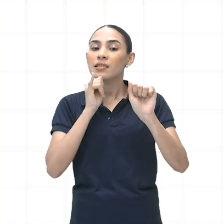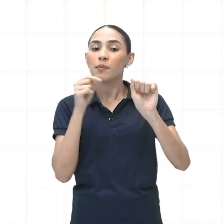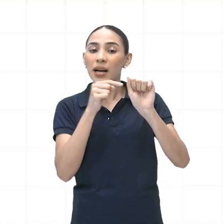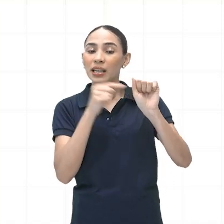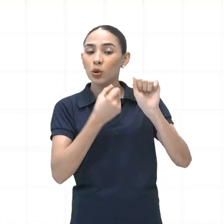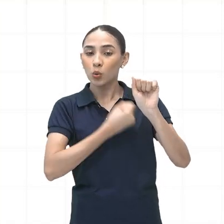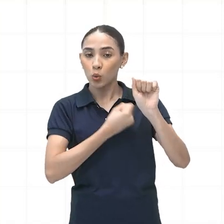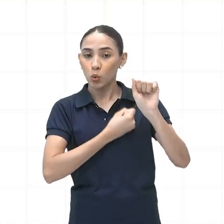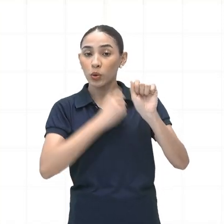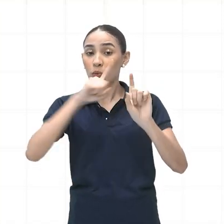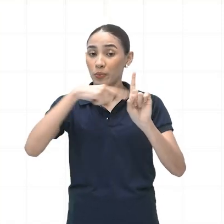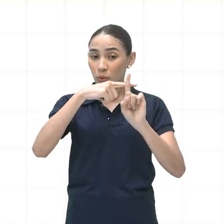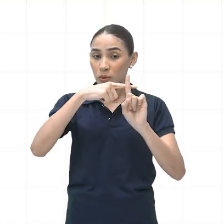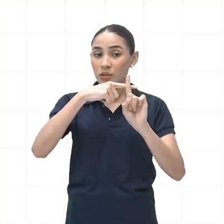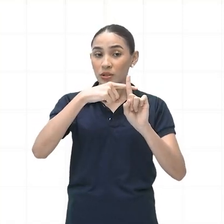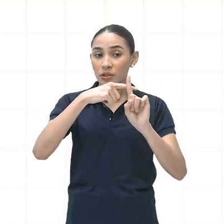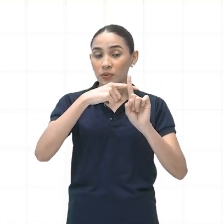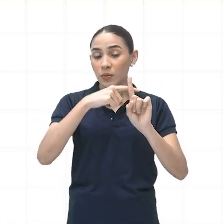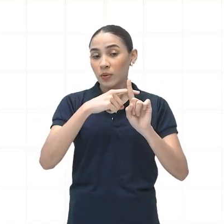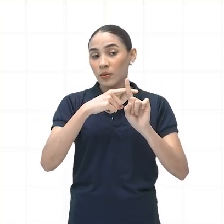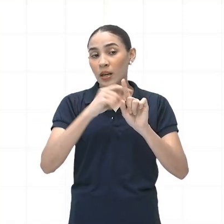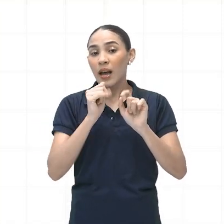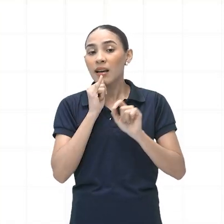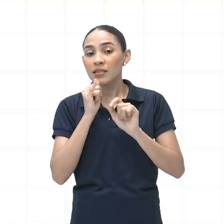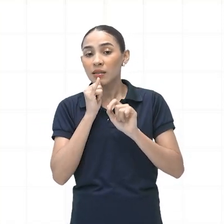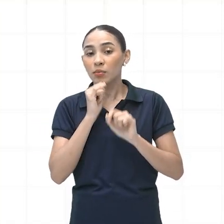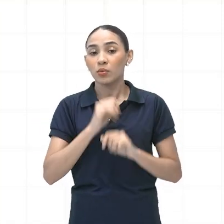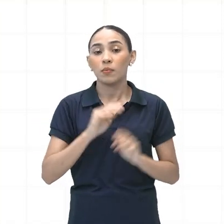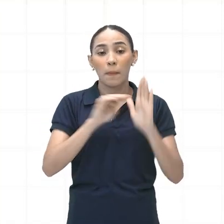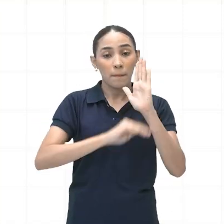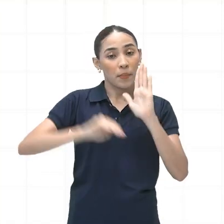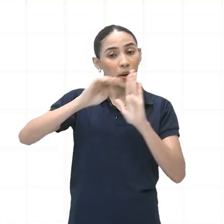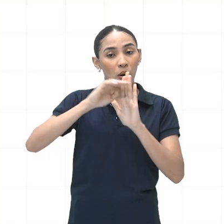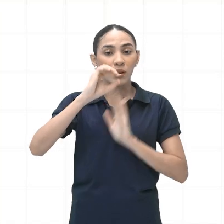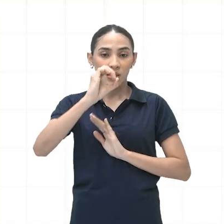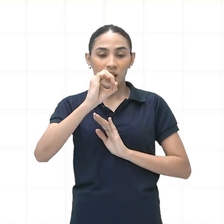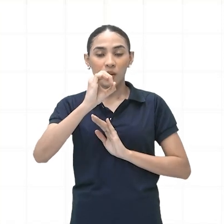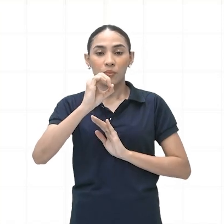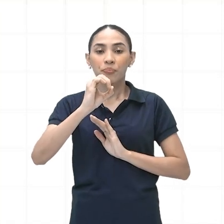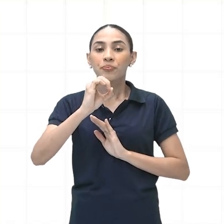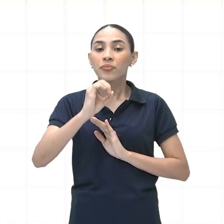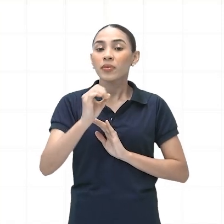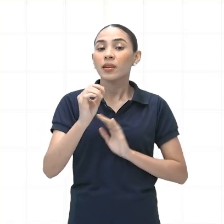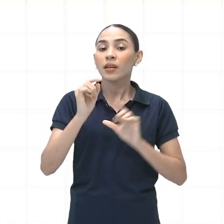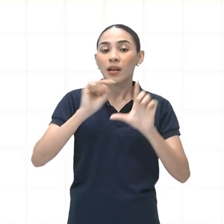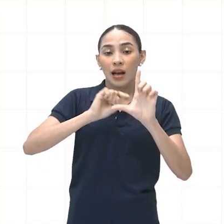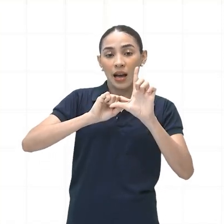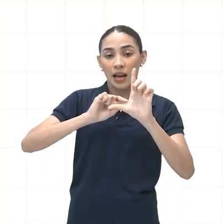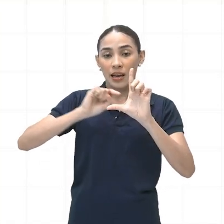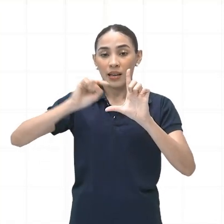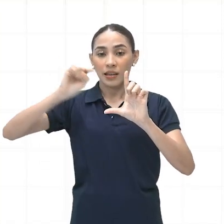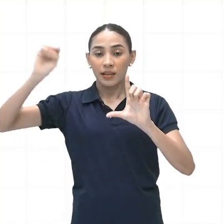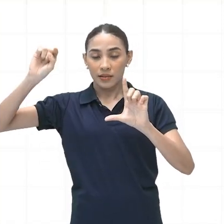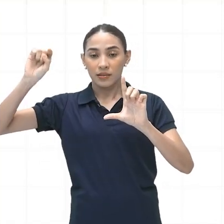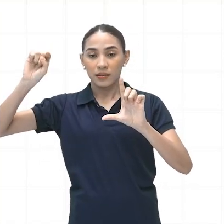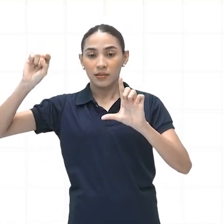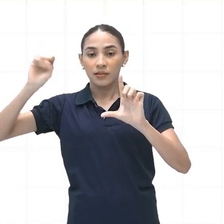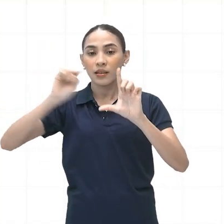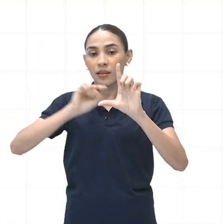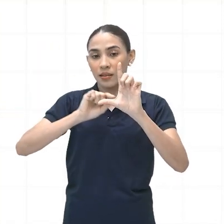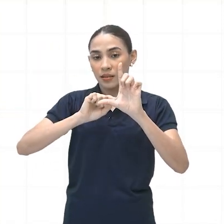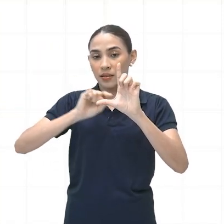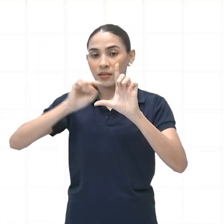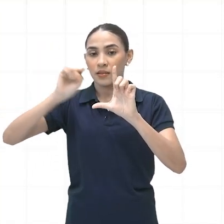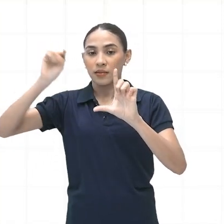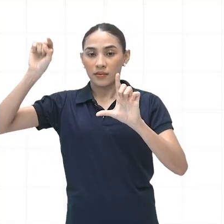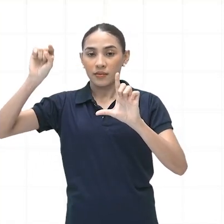for positivo, ou seja, maior do que 0, a reta ela é crescente.